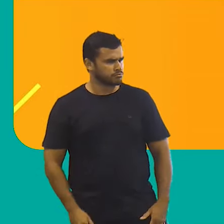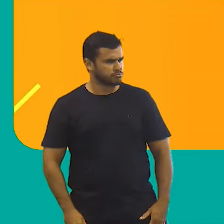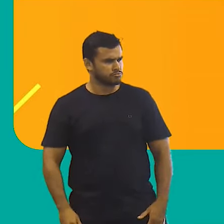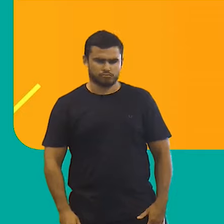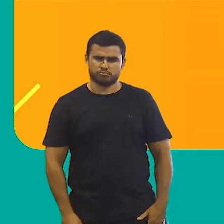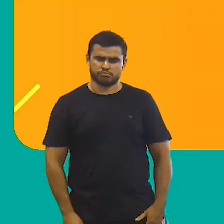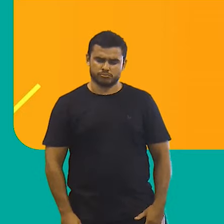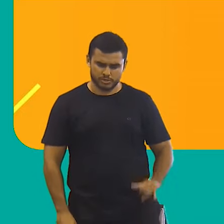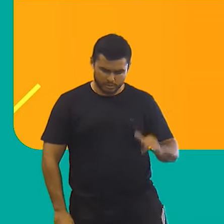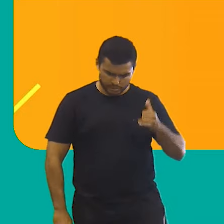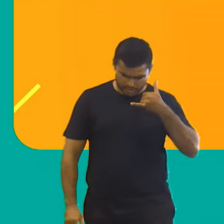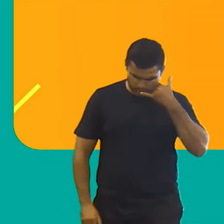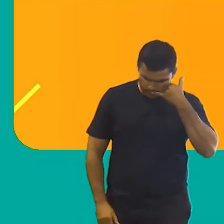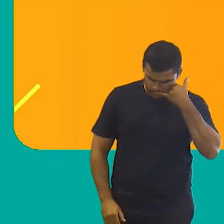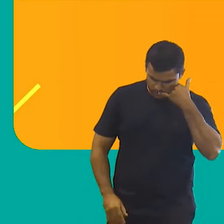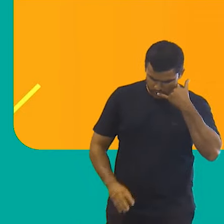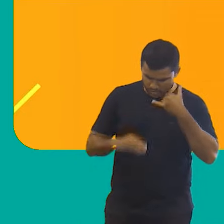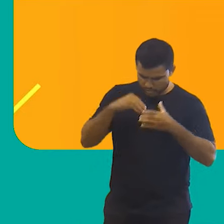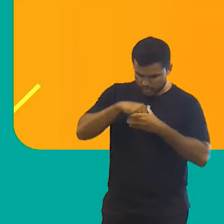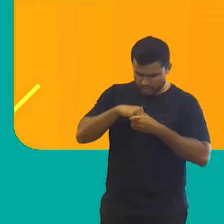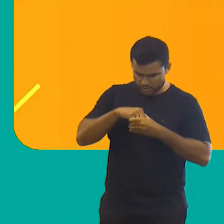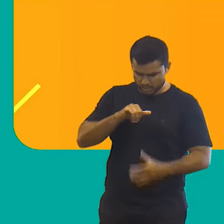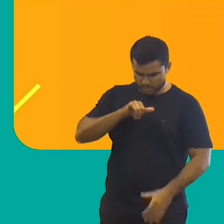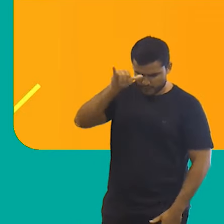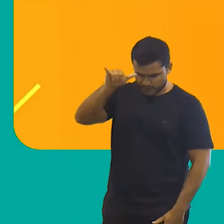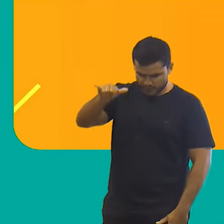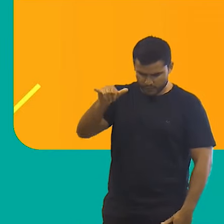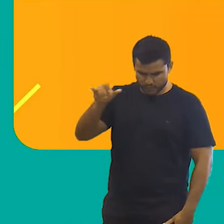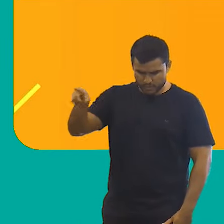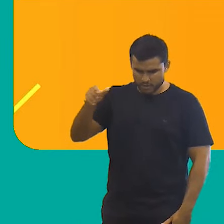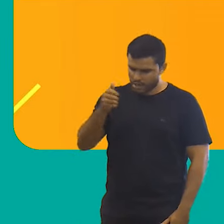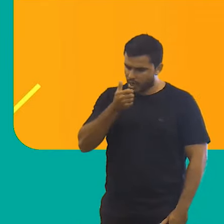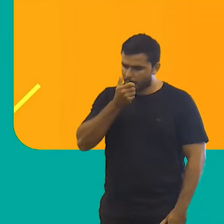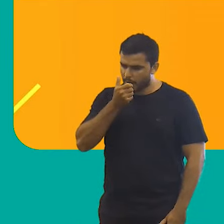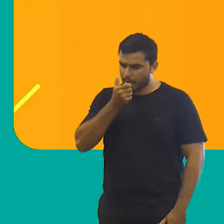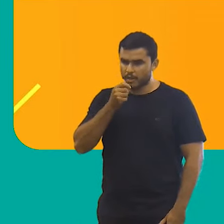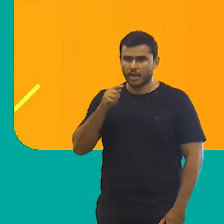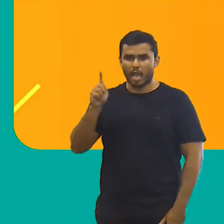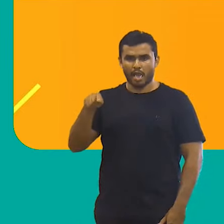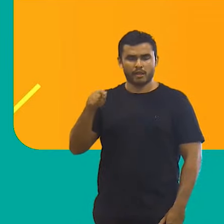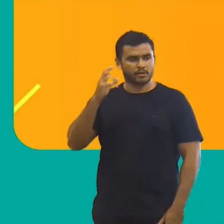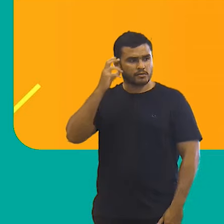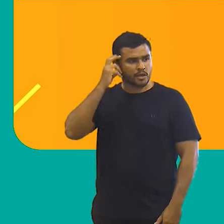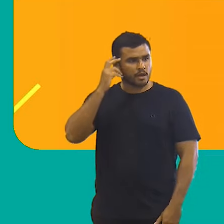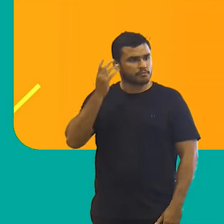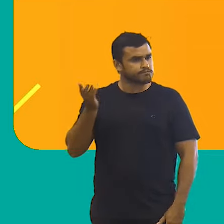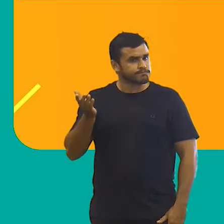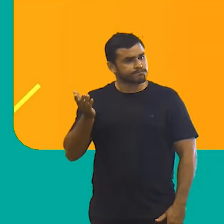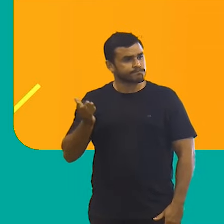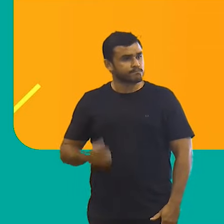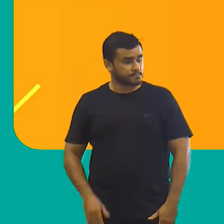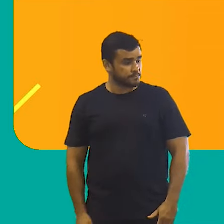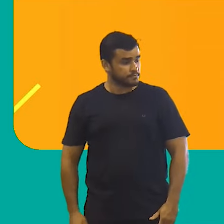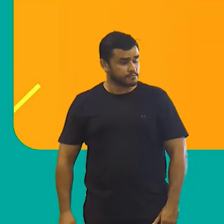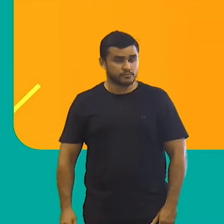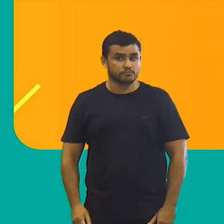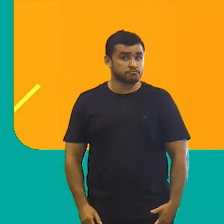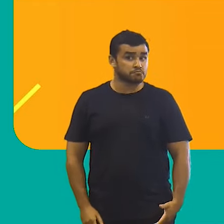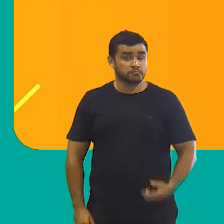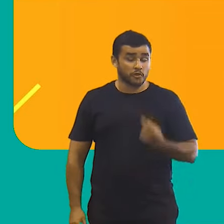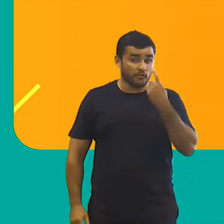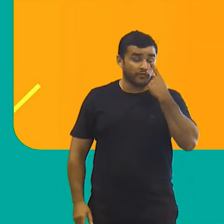Então, nesse caso, você só vai ter que reconhecer alguma coisa que está acontecendo. Fazer um reconhecimento é fácil, médio ou